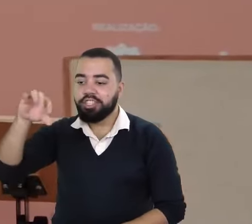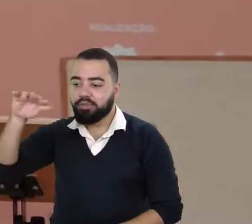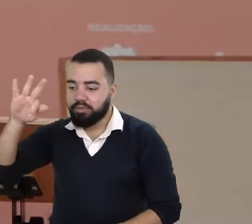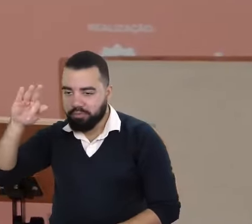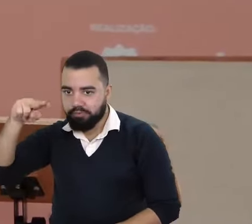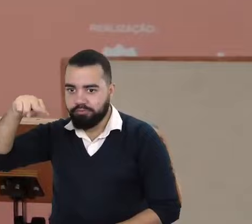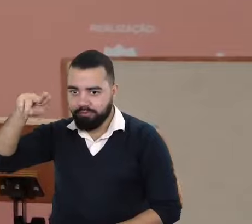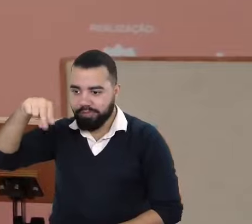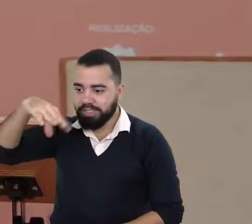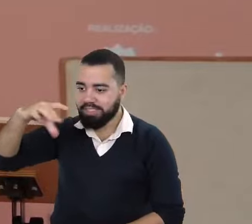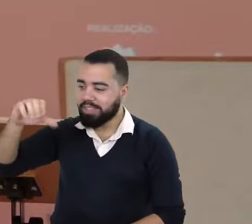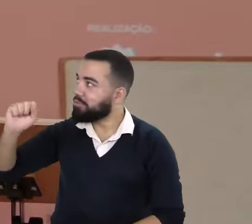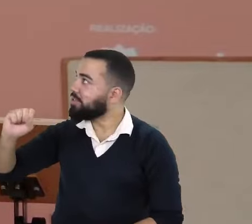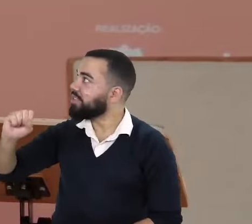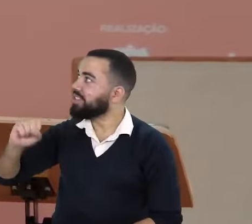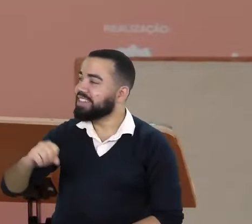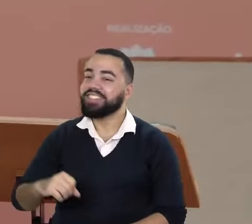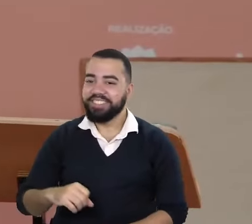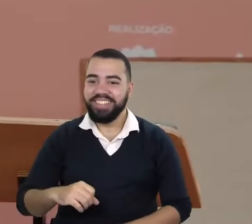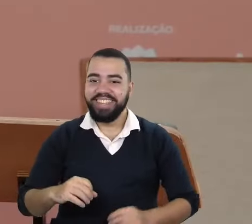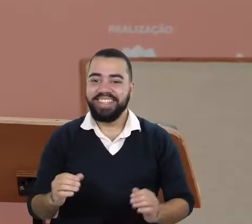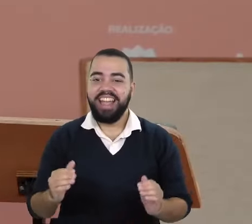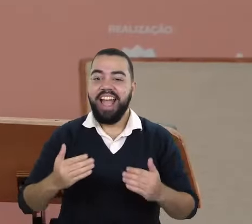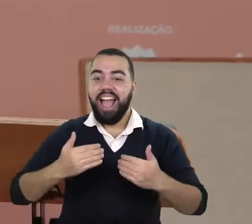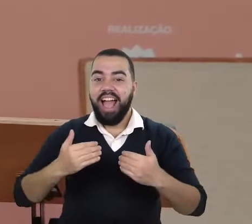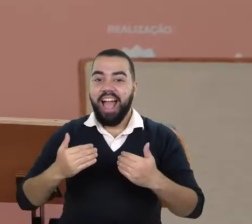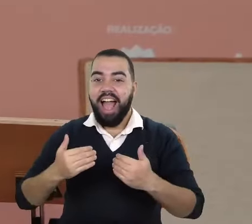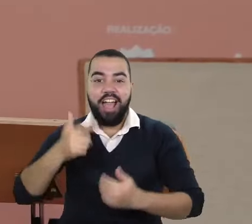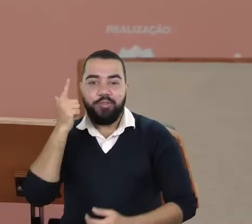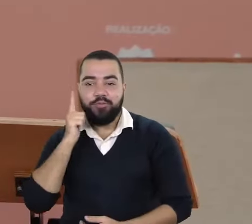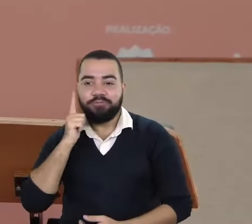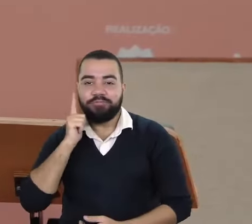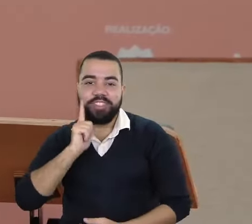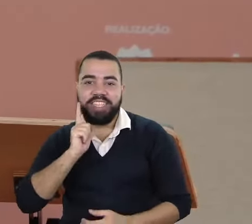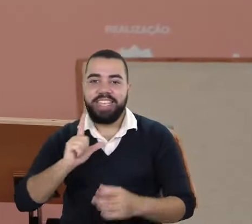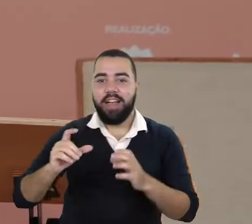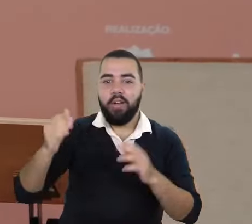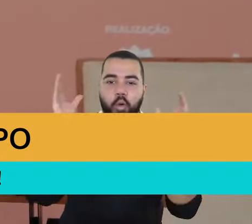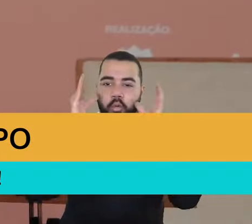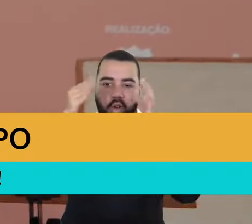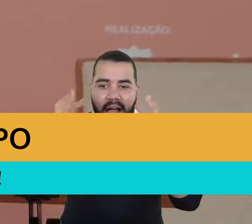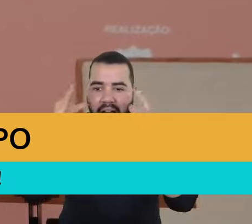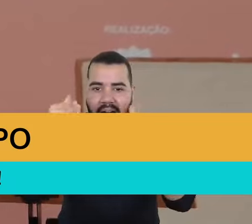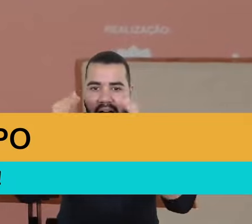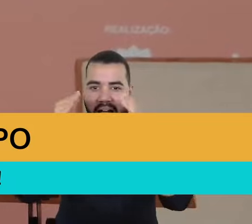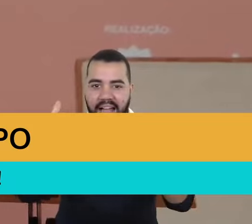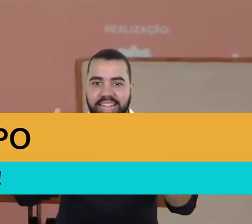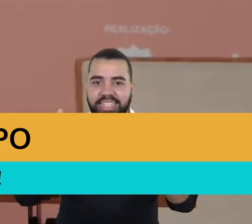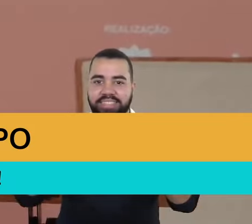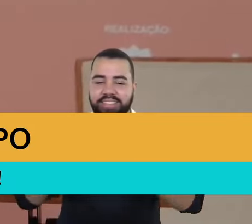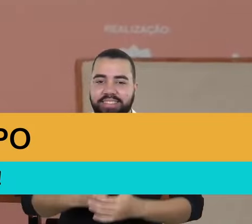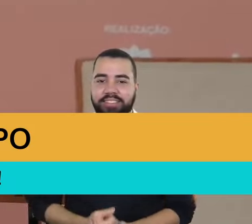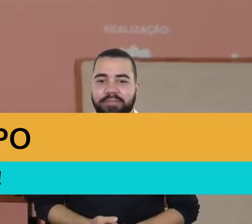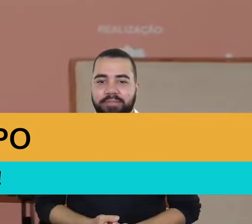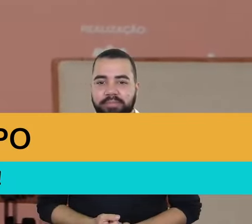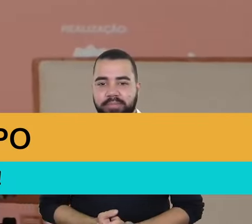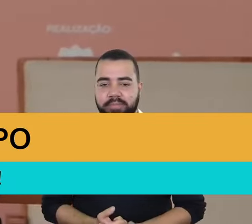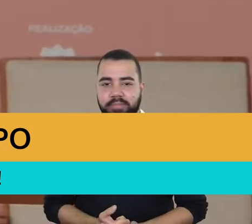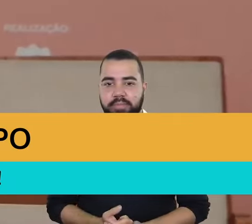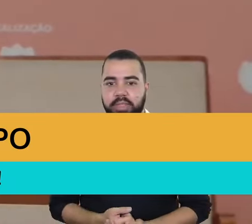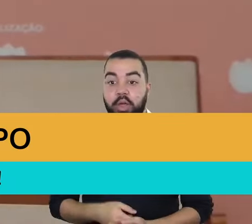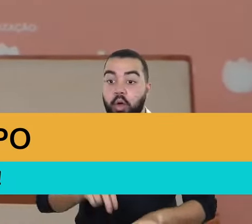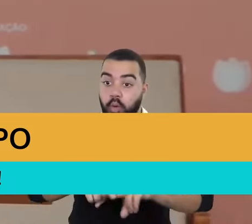simples do dia a dia. Não consegue nem pegar um copo para beber uma água. A gente fica assim, paralisado. Não é? A gente não consegue fazer nada. Nada se alguém não ajudar. Por